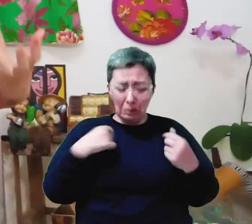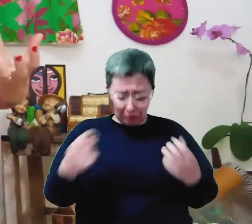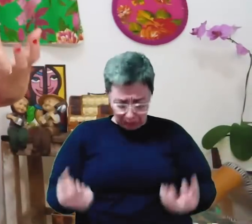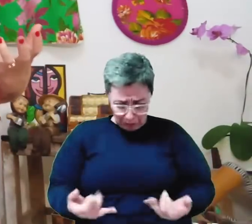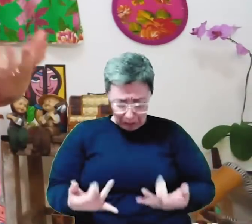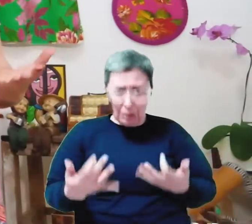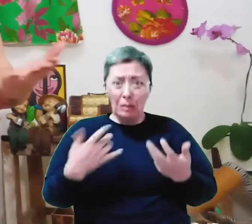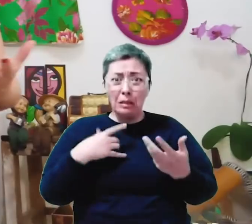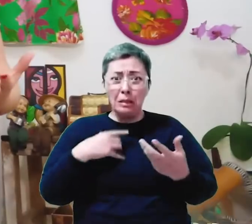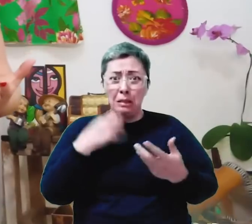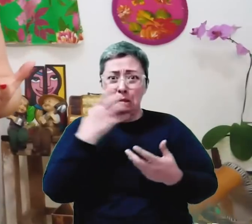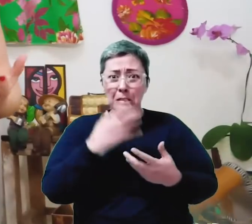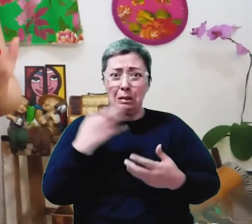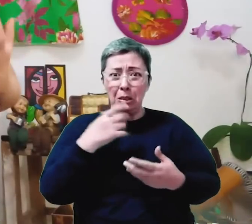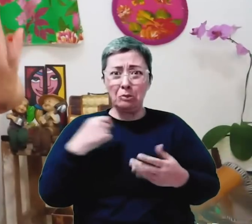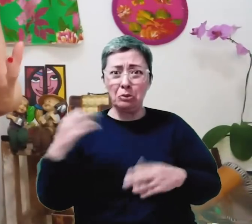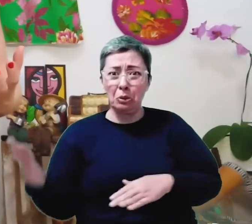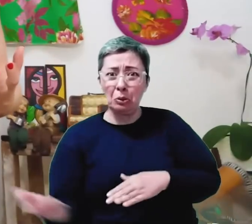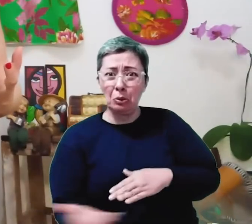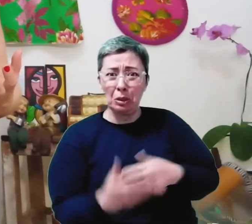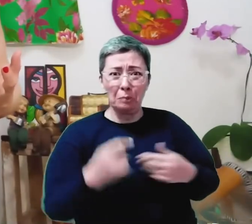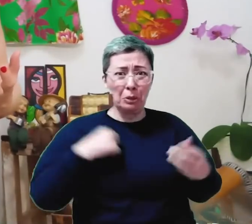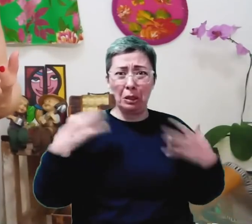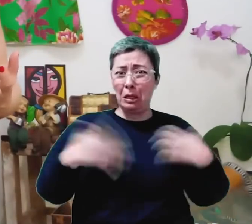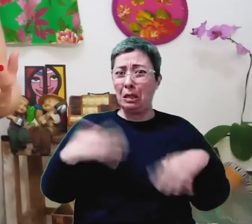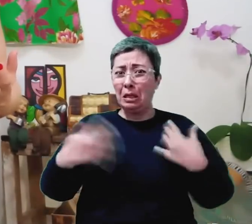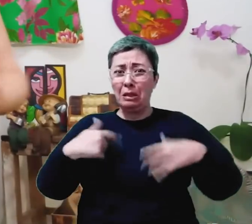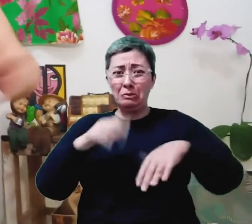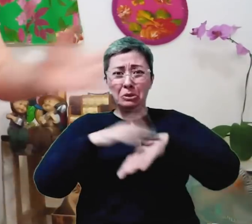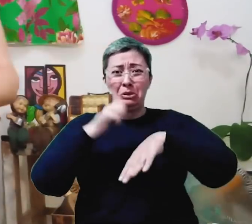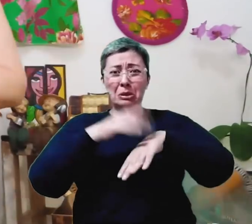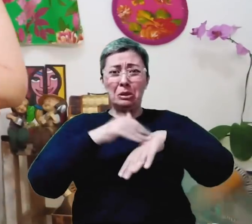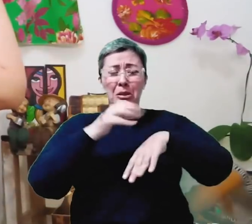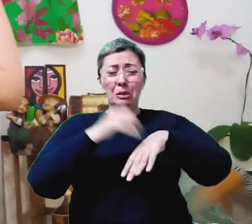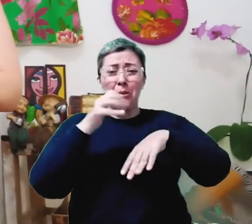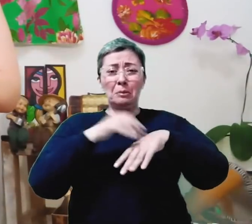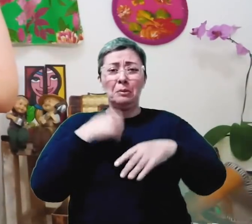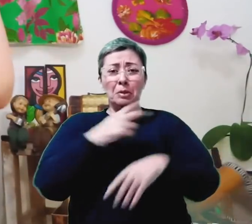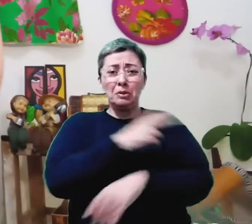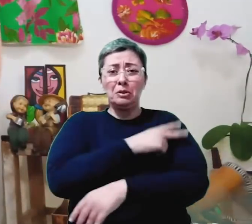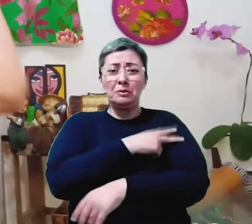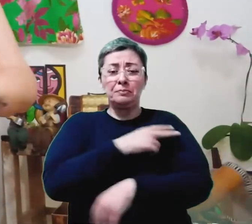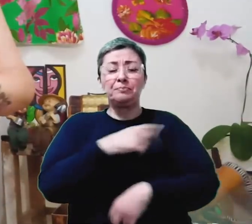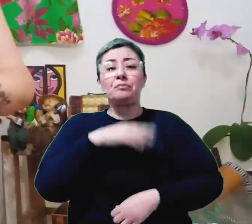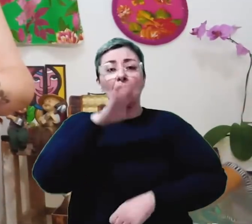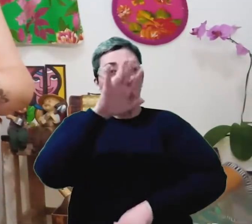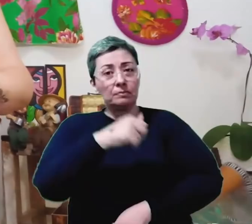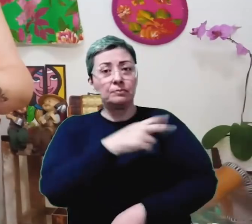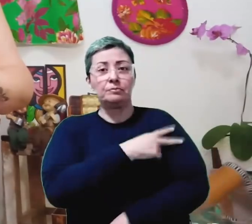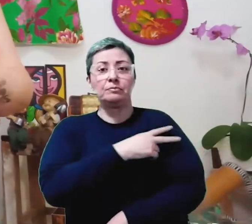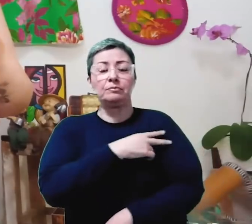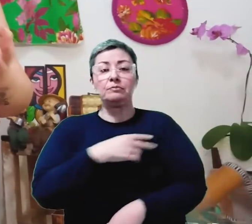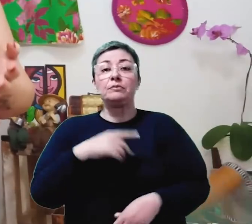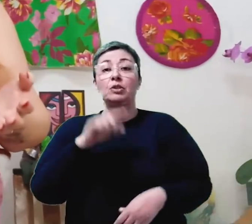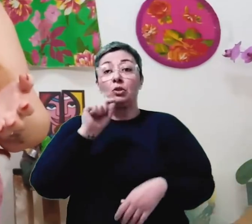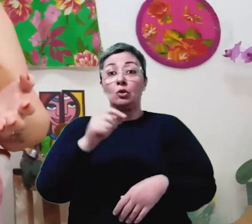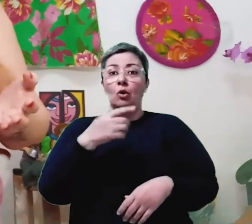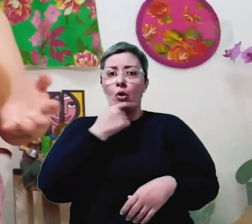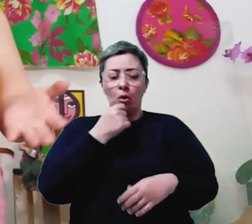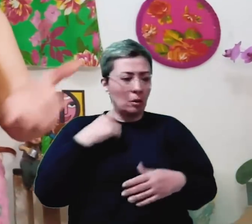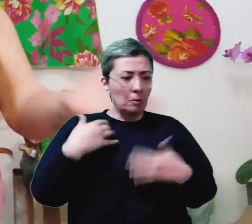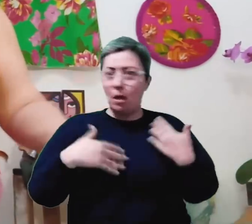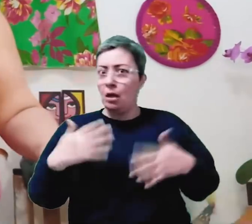tá cantando isso? Foi só eu passar a foice? Ai, meu Deus do céu, que eu tenho que chamar meu patrão. E correu para dentro da casa e chamou o patrão. O patrão